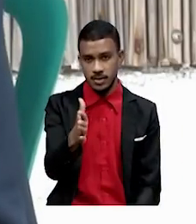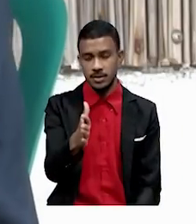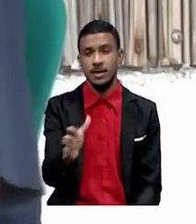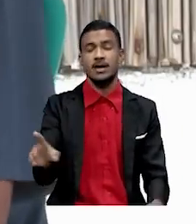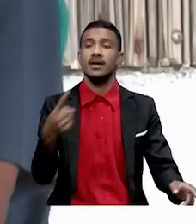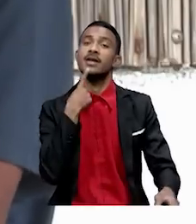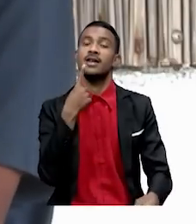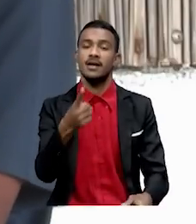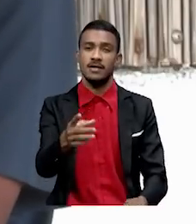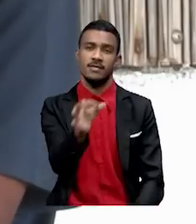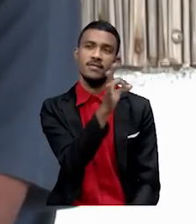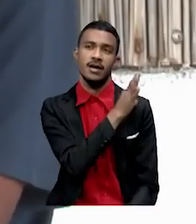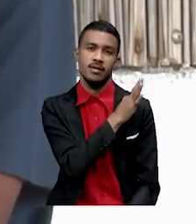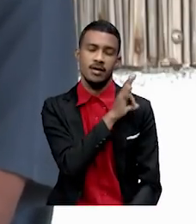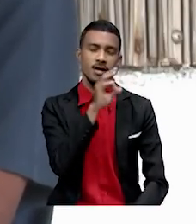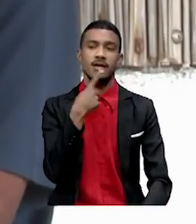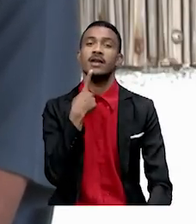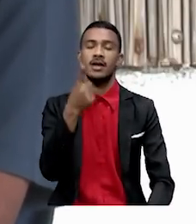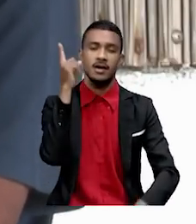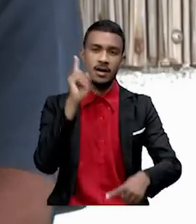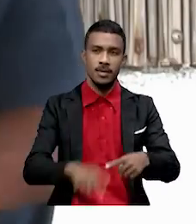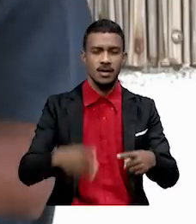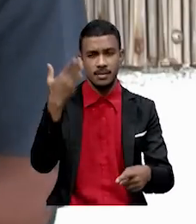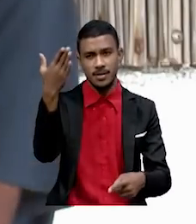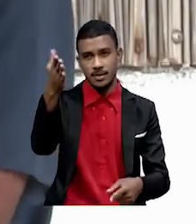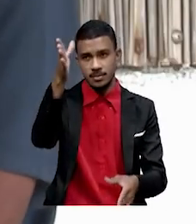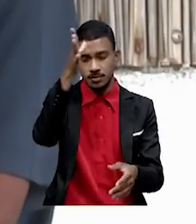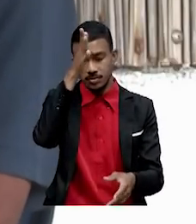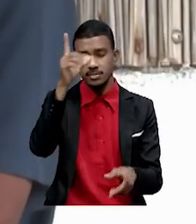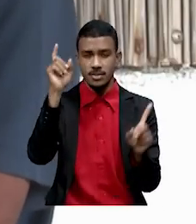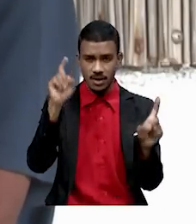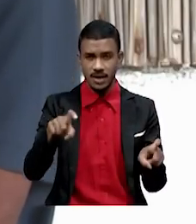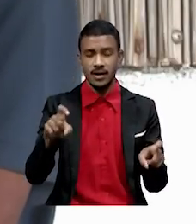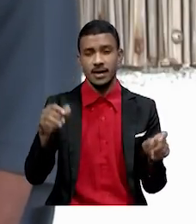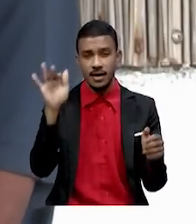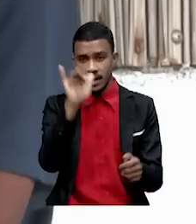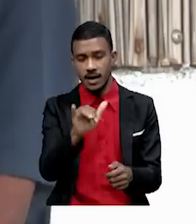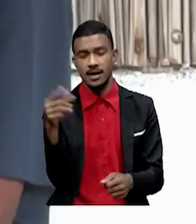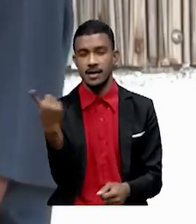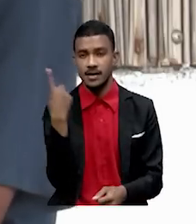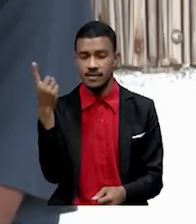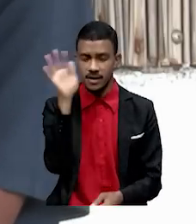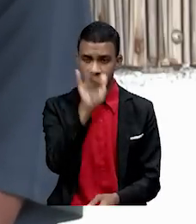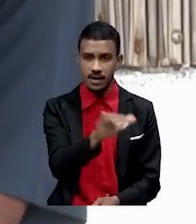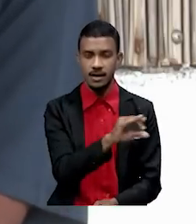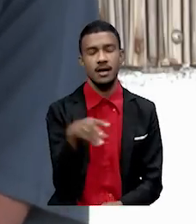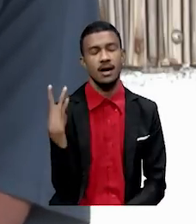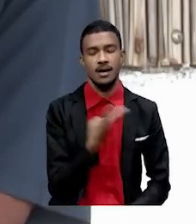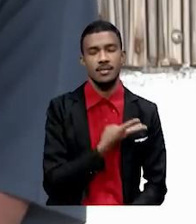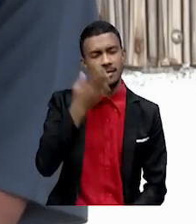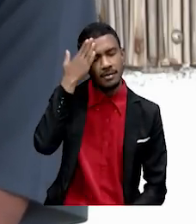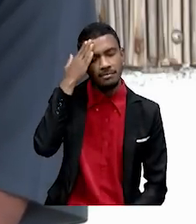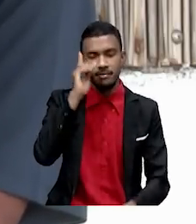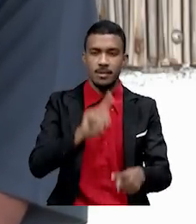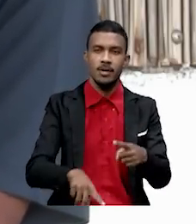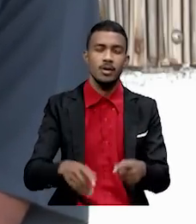ada valor dan label. Himna ama matum him tenggela nafatene. Ne amo so ame anu ila dia kan. Uluk